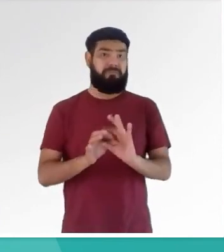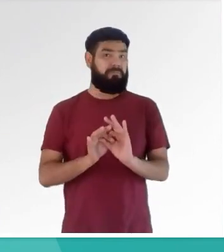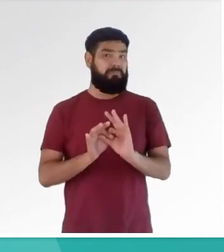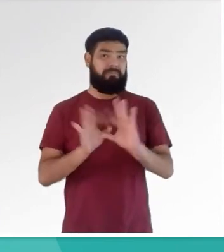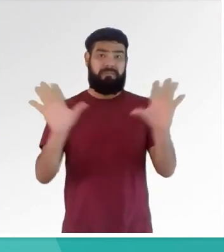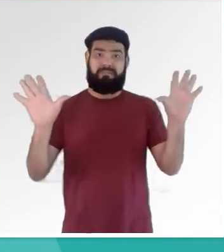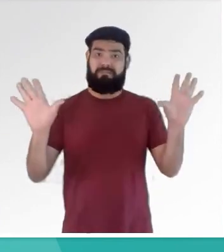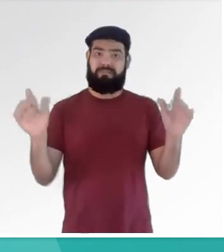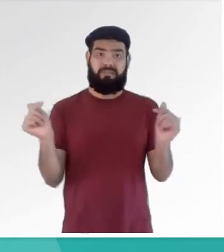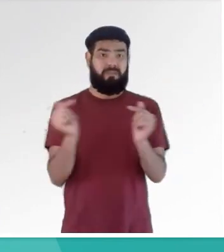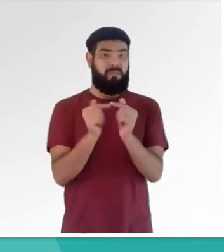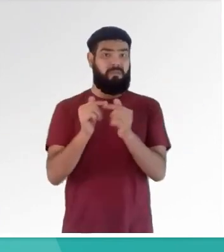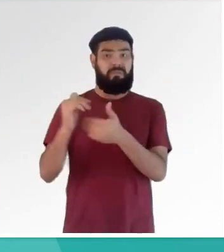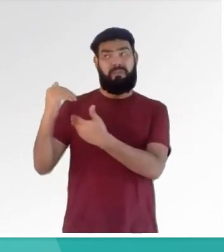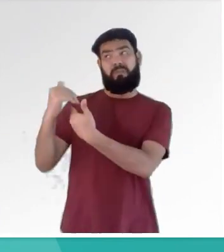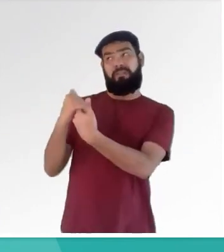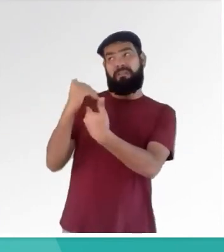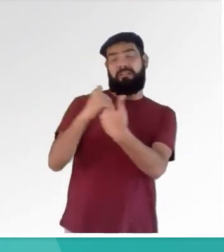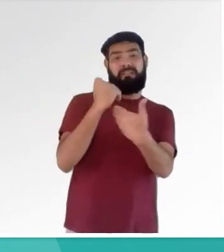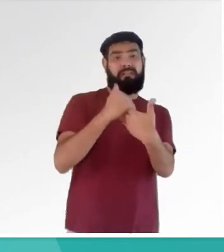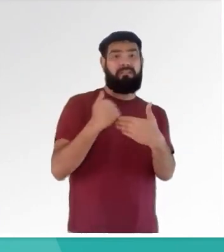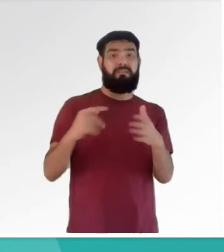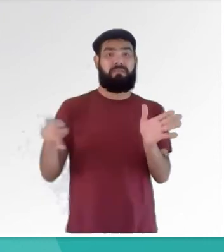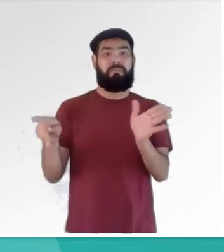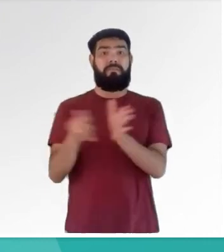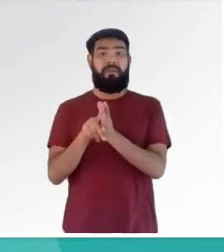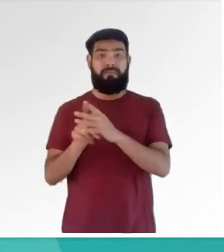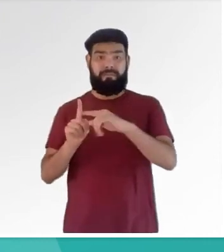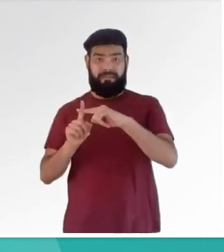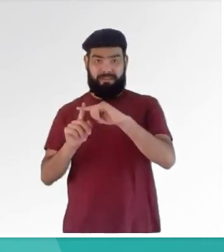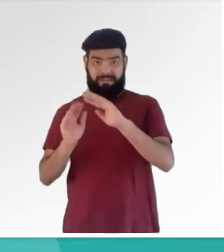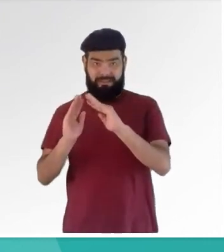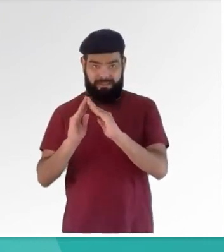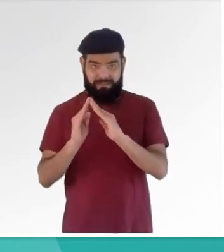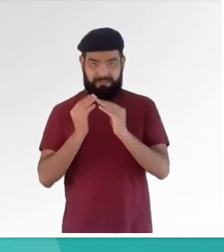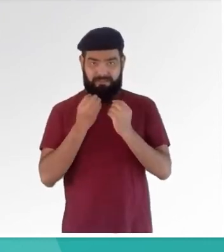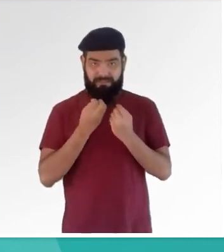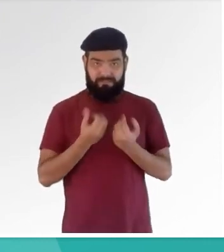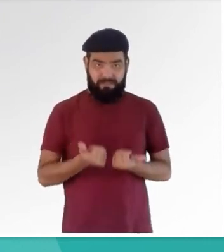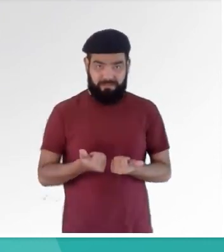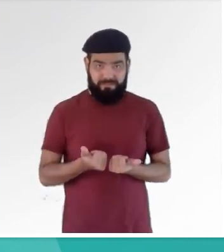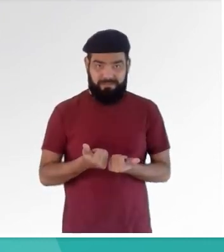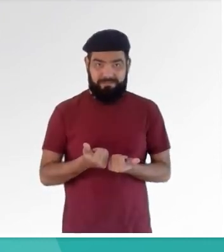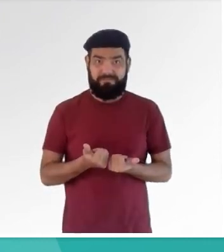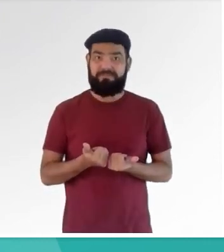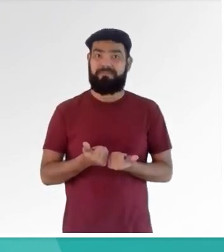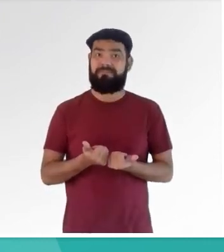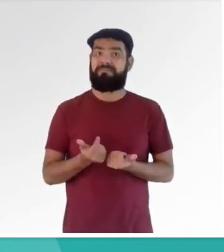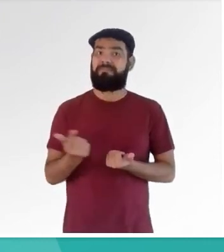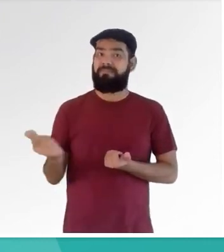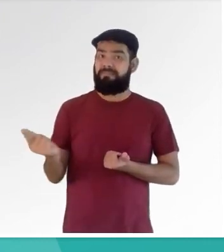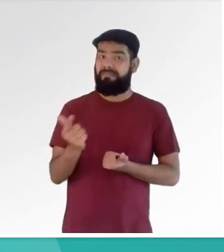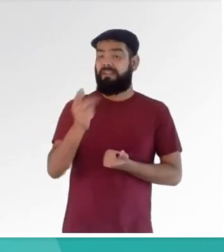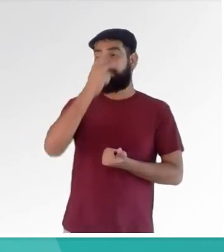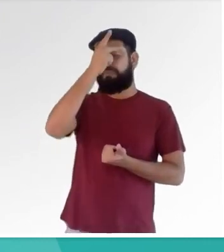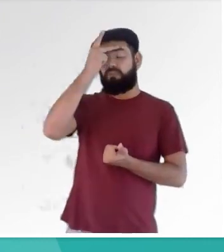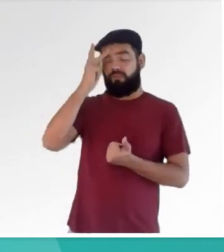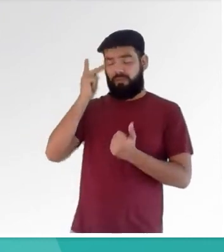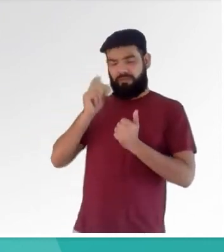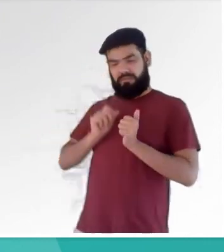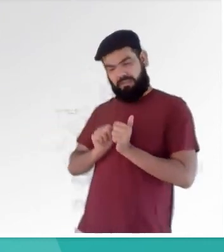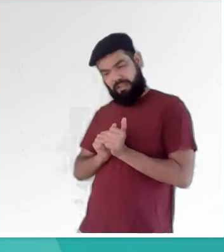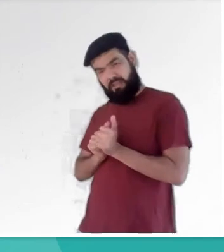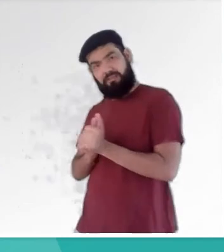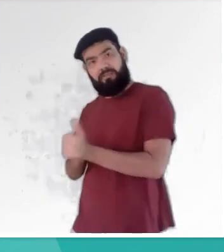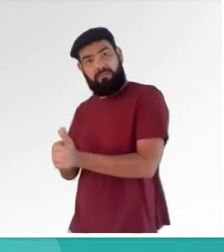com as orientações da sua igreja. Tá bom? Isso são os adeptos, os seguidores. E